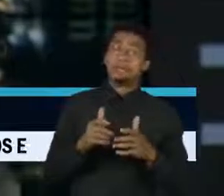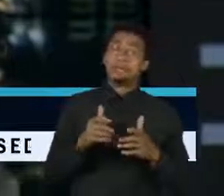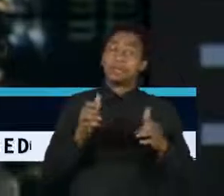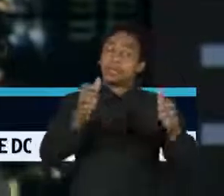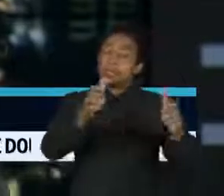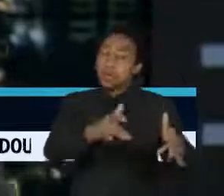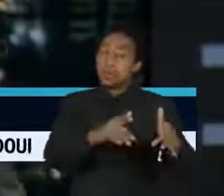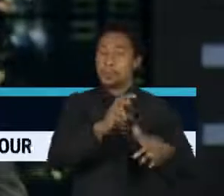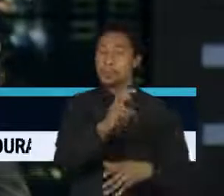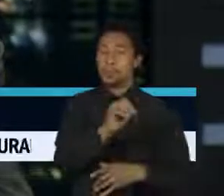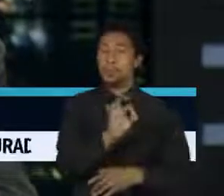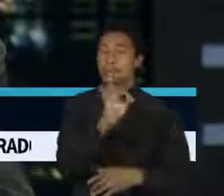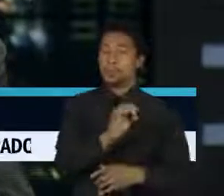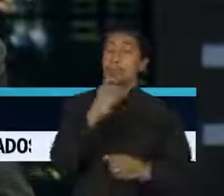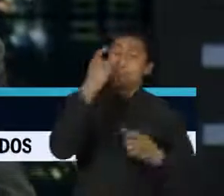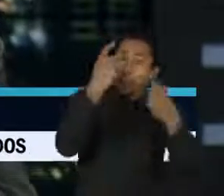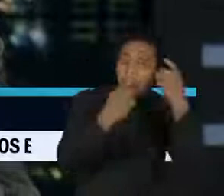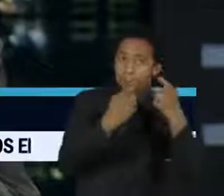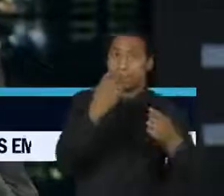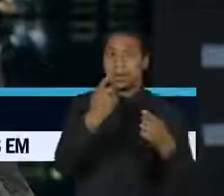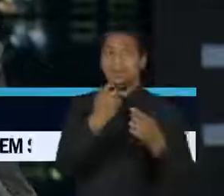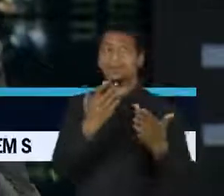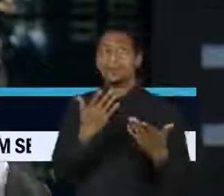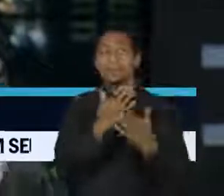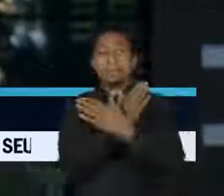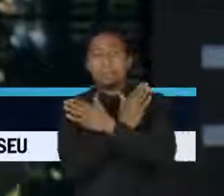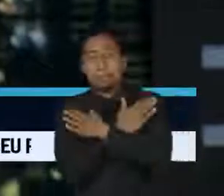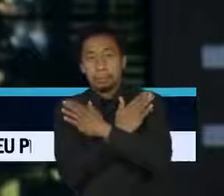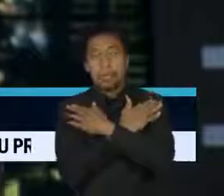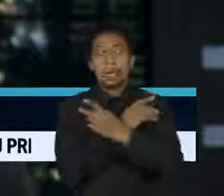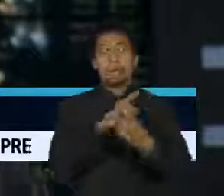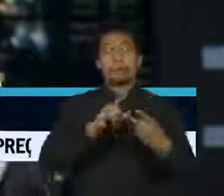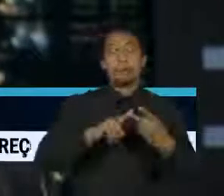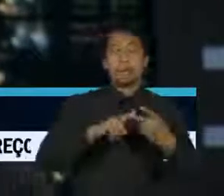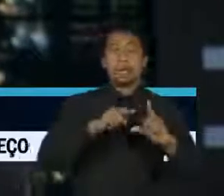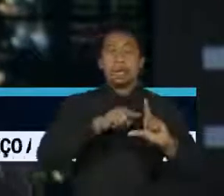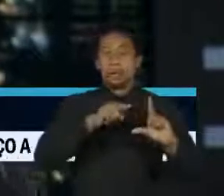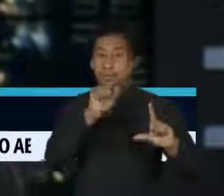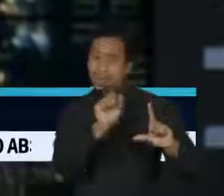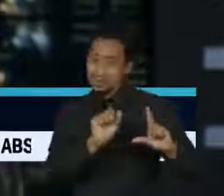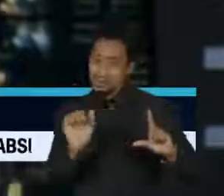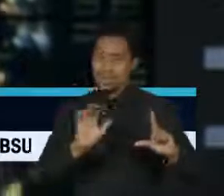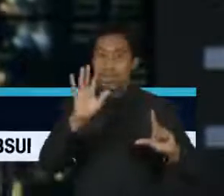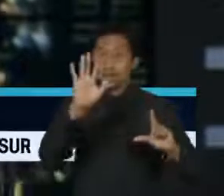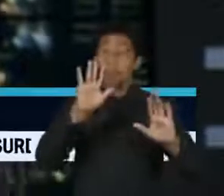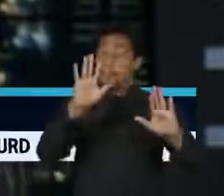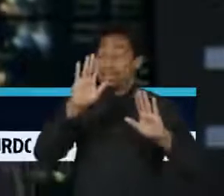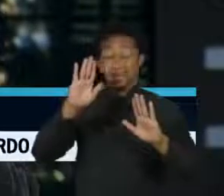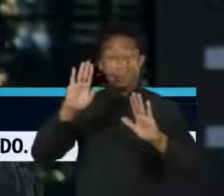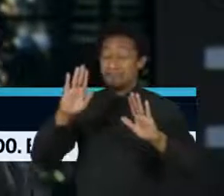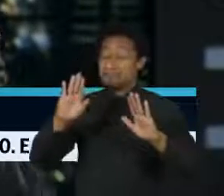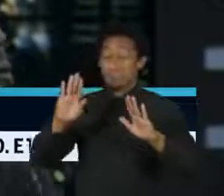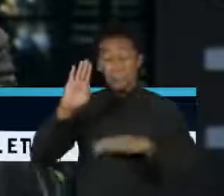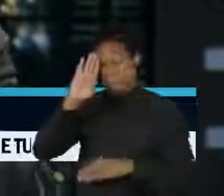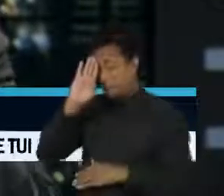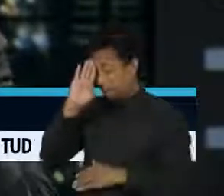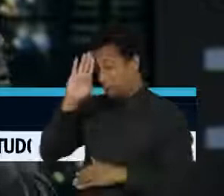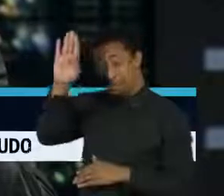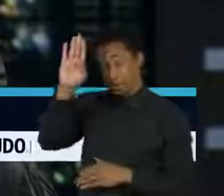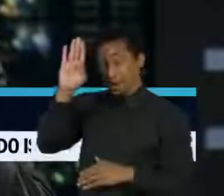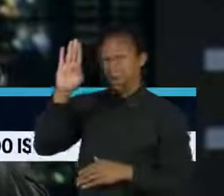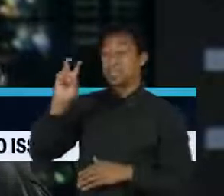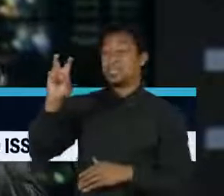a inflação eles vêm segundo mais vem bem abaixo do desempenho Econômica sem preocupação com o desempenho econômico É 50 por cento